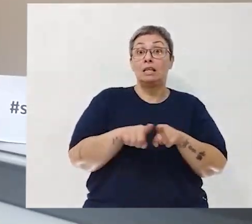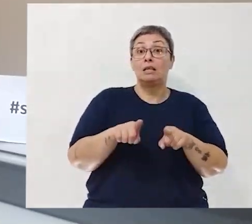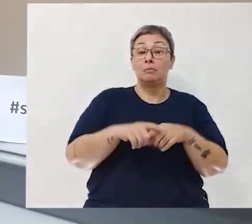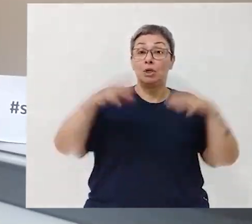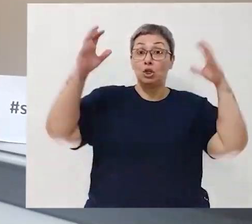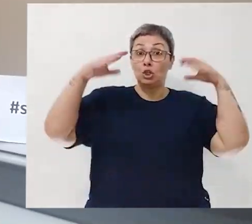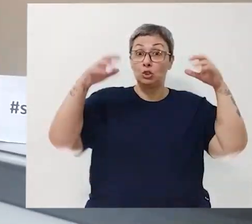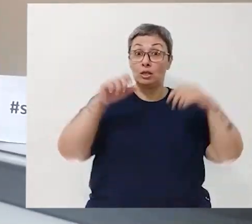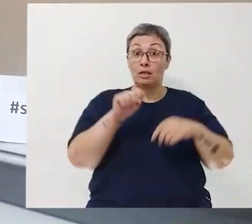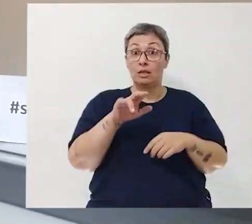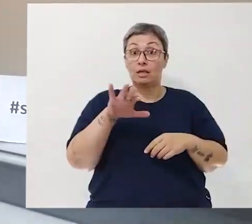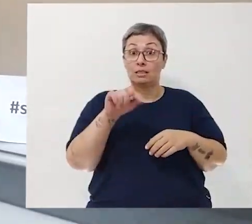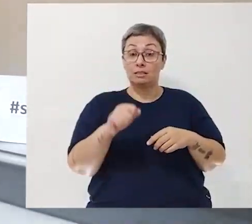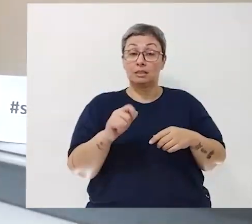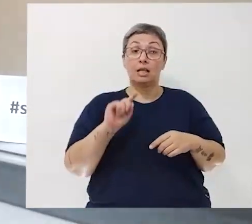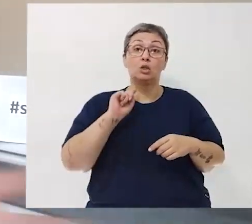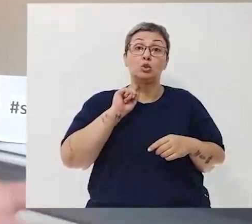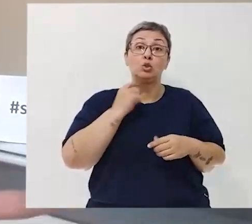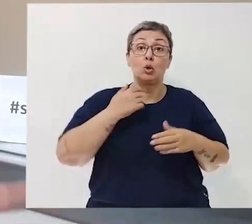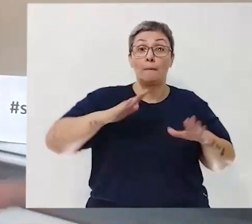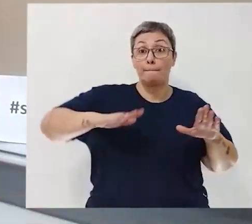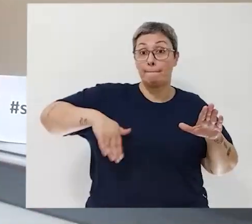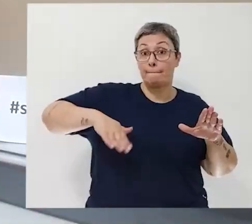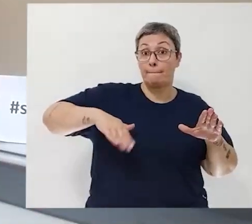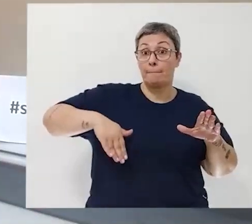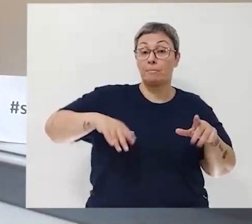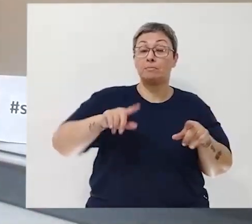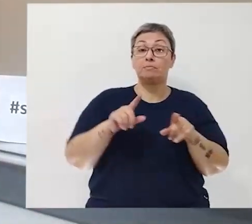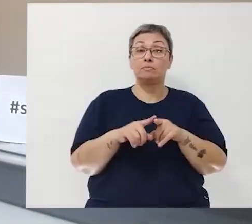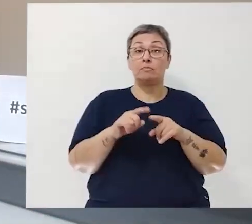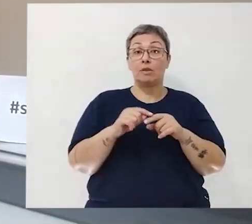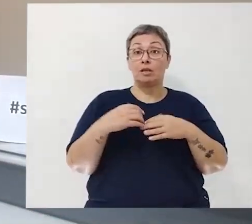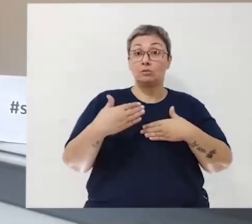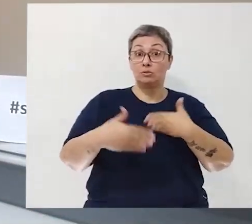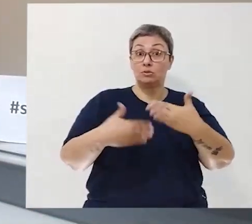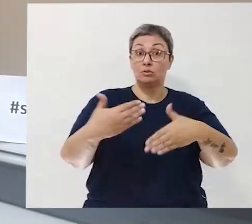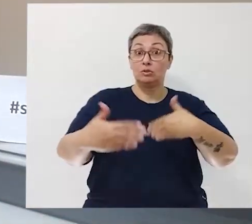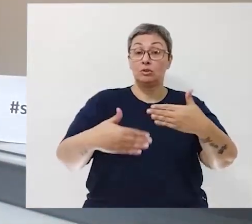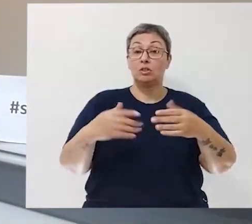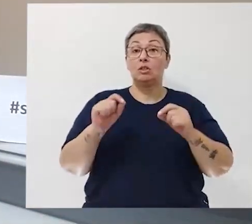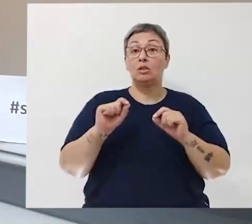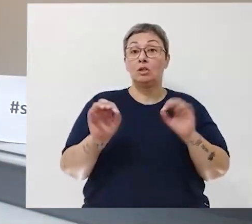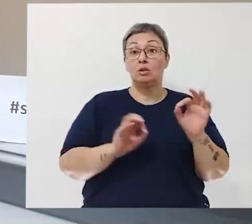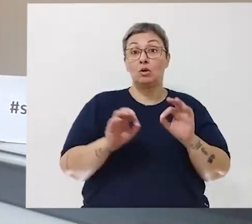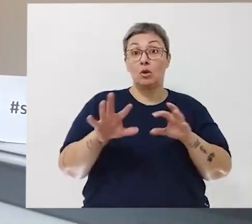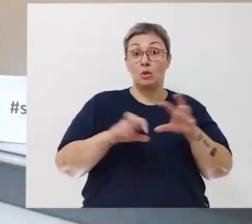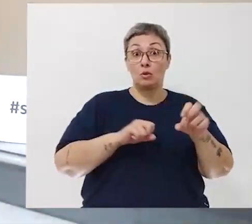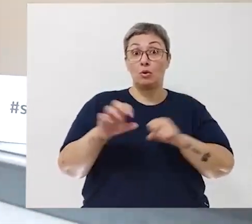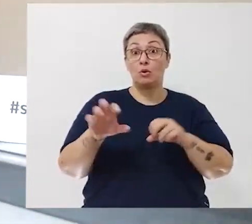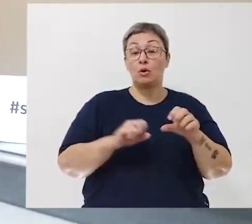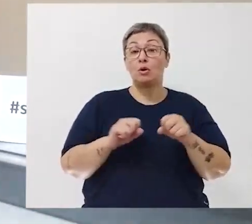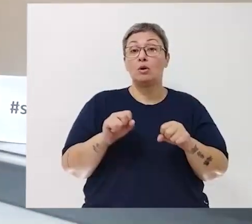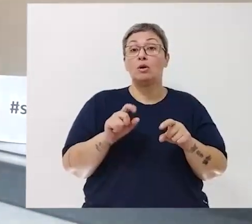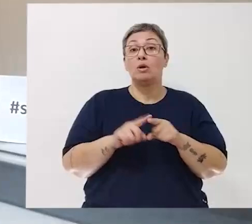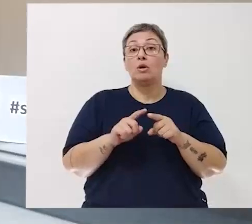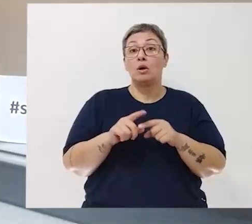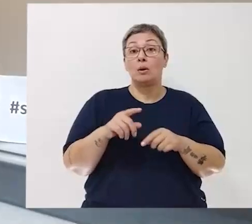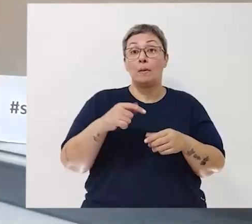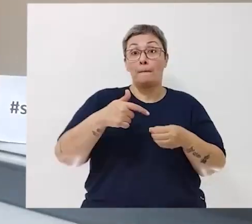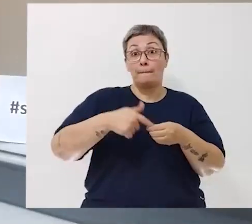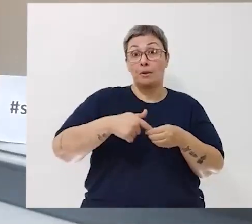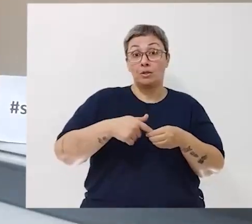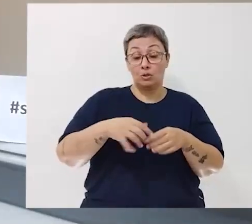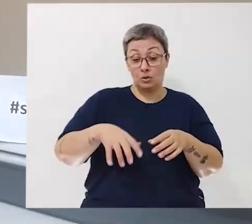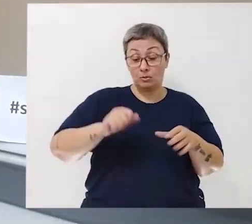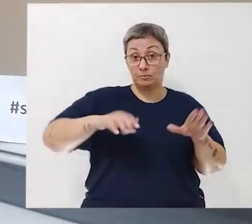A poluição dos mares, né? O processo de retirada do petróleo